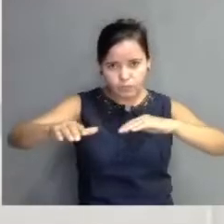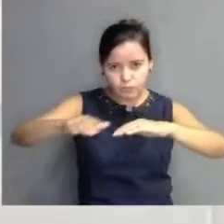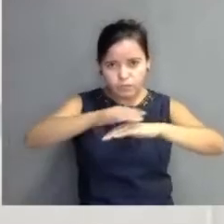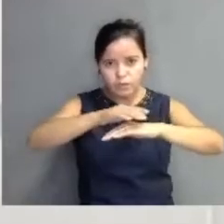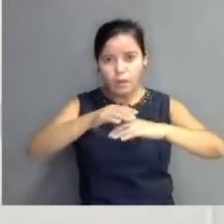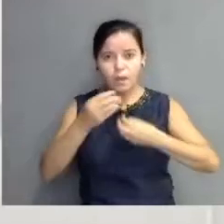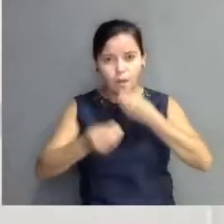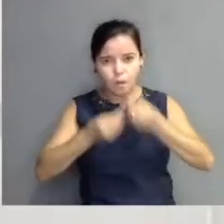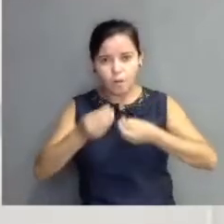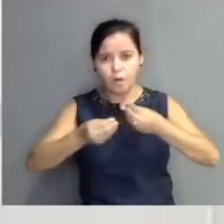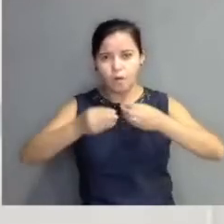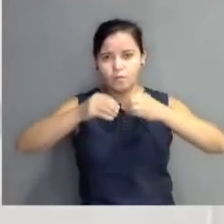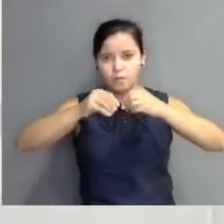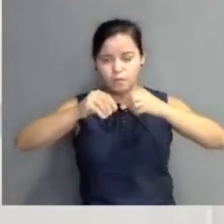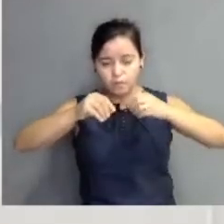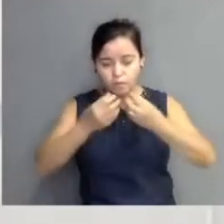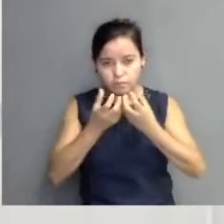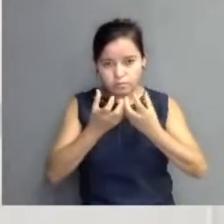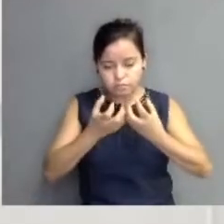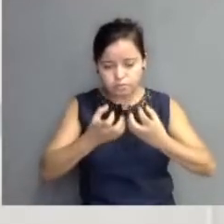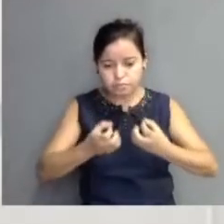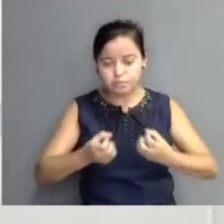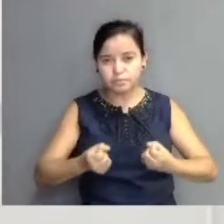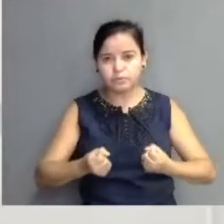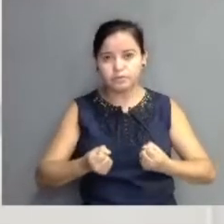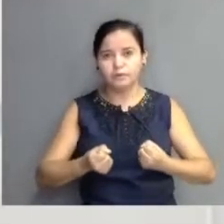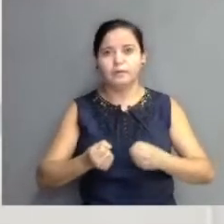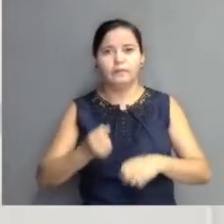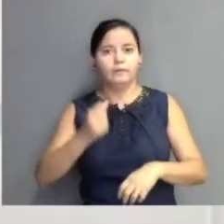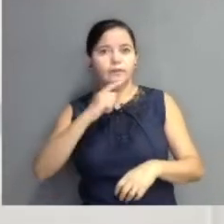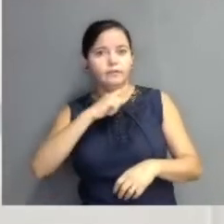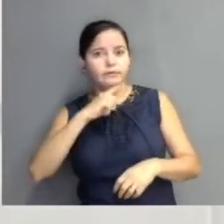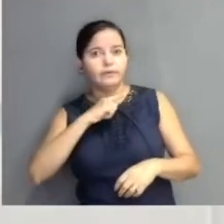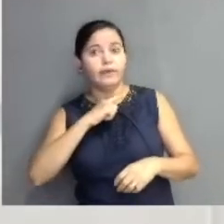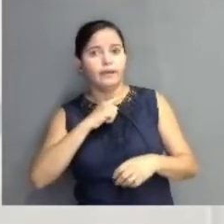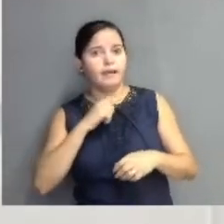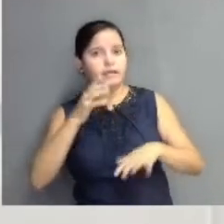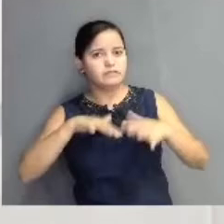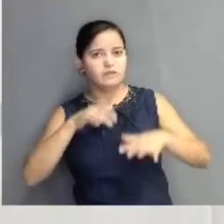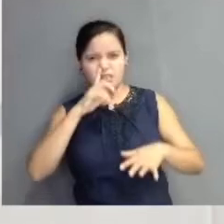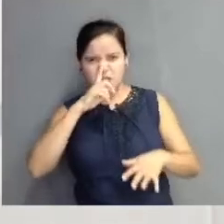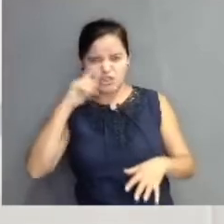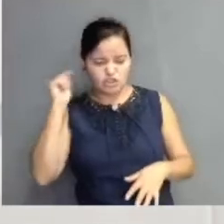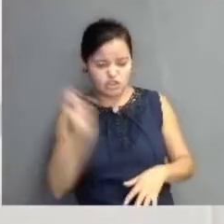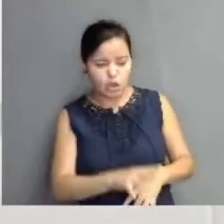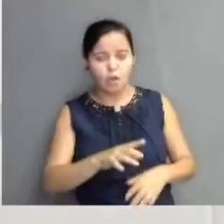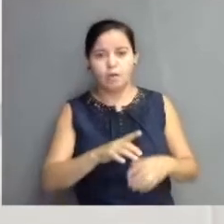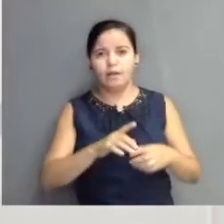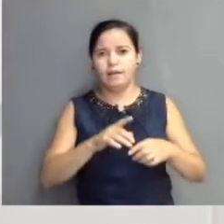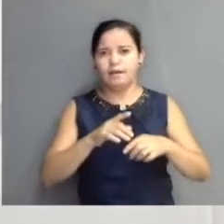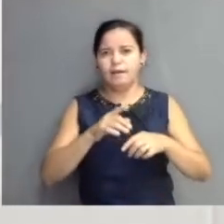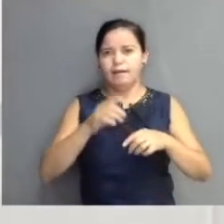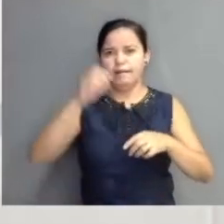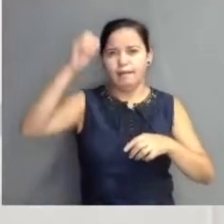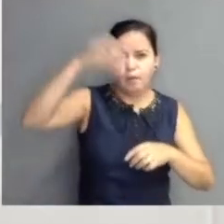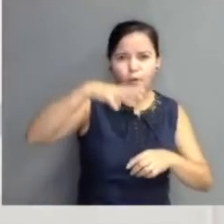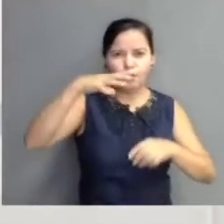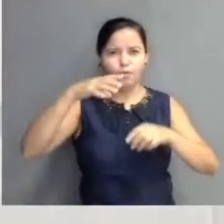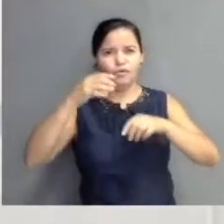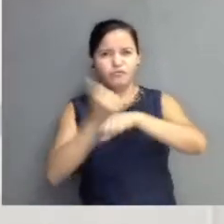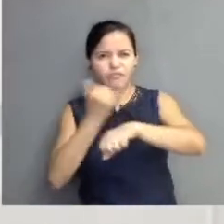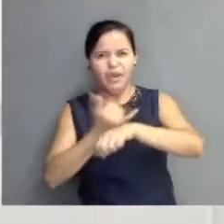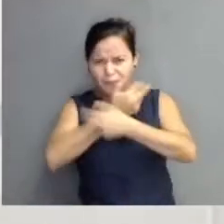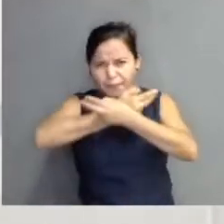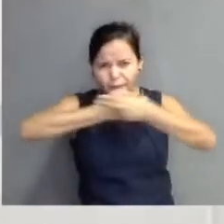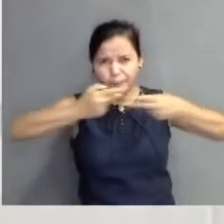orgânica, e dessa matéria orgânica está sendo exposta, por exemplo, até metais pesados, porque você vai estar jogando ali pilhas, você vai estar jogando lâmpadas, você vai estar jogando outros tipos